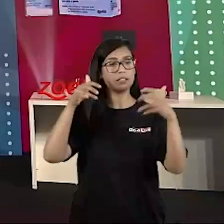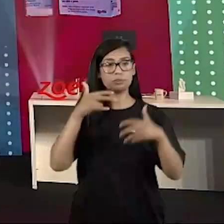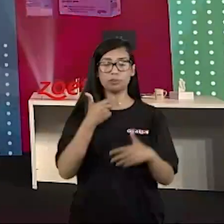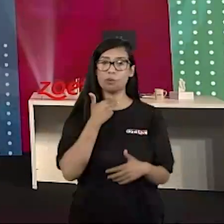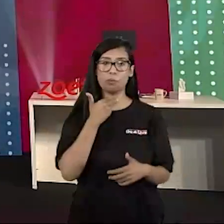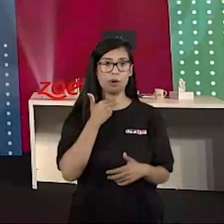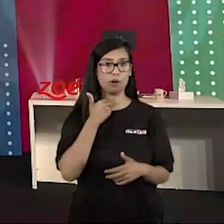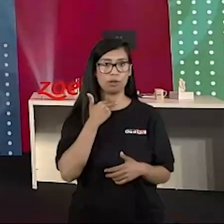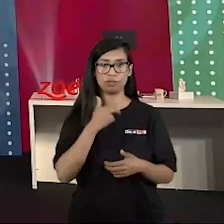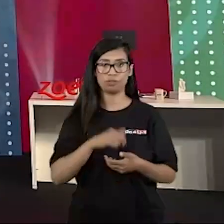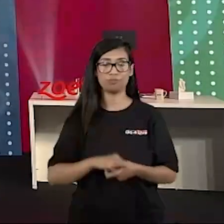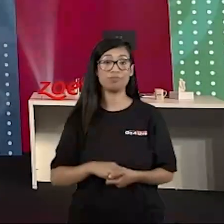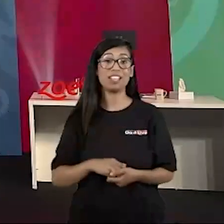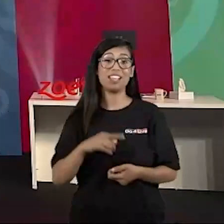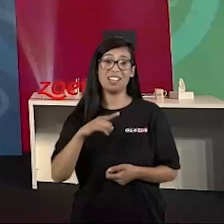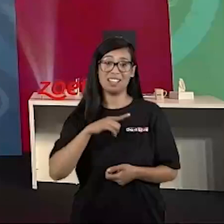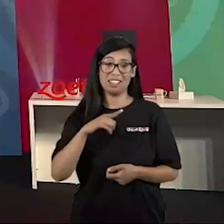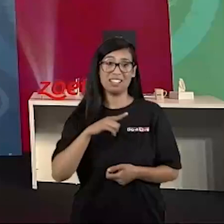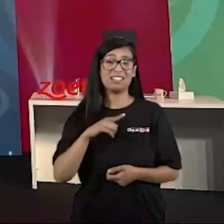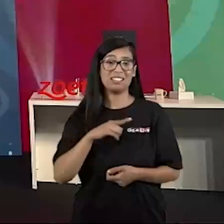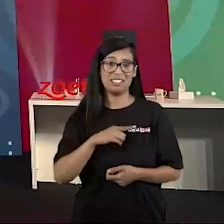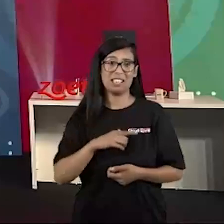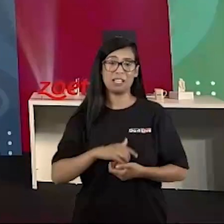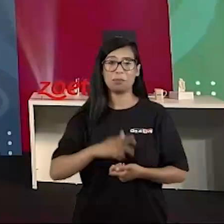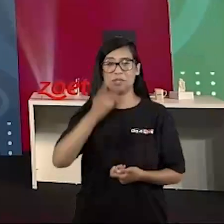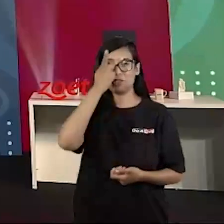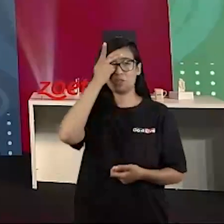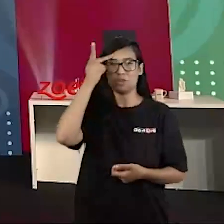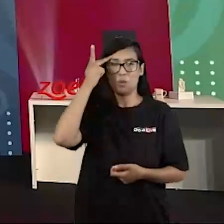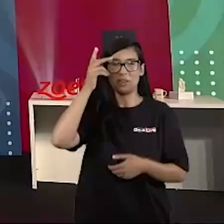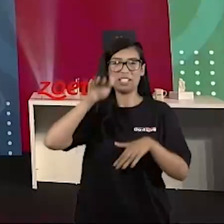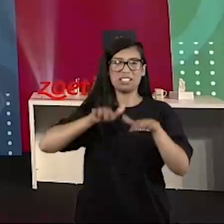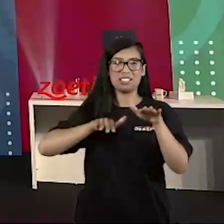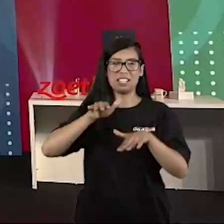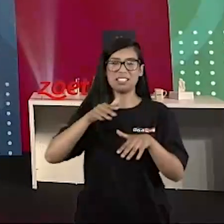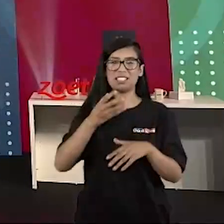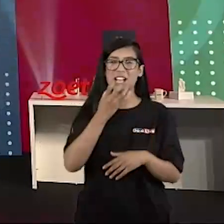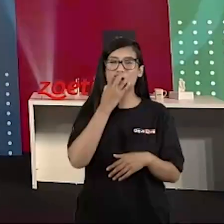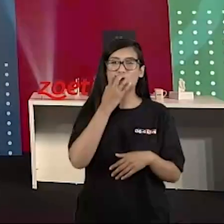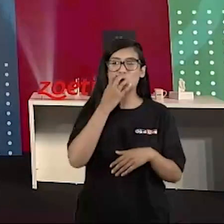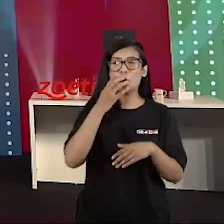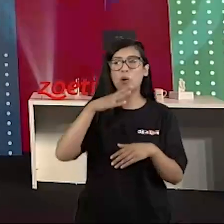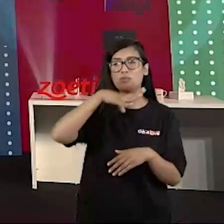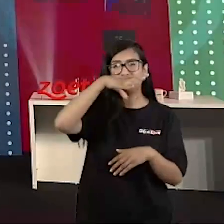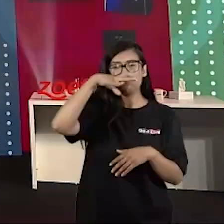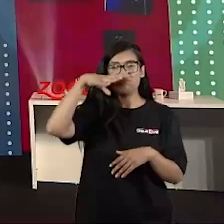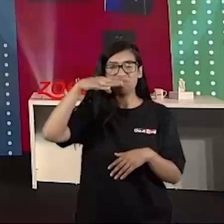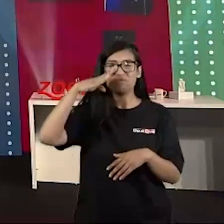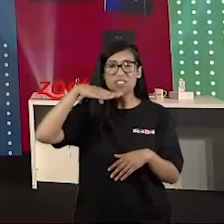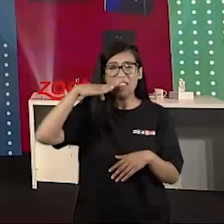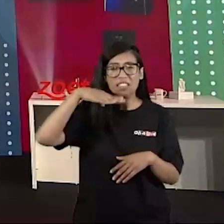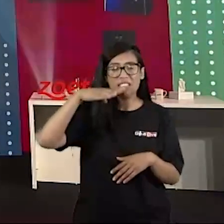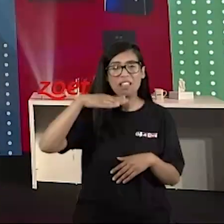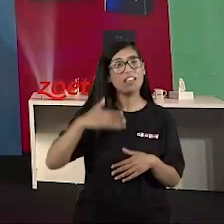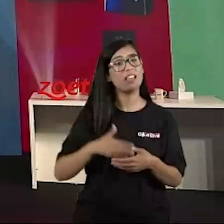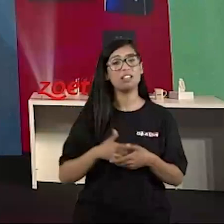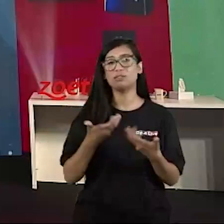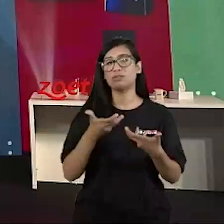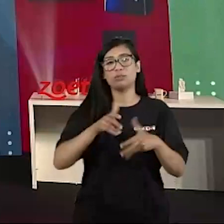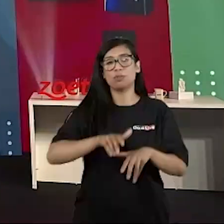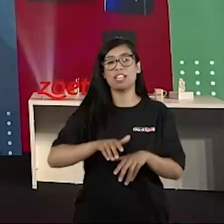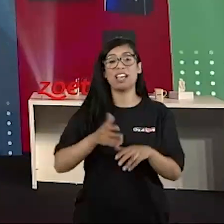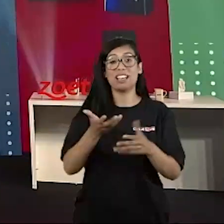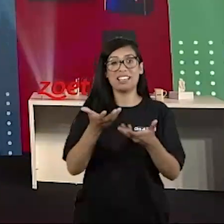tem proprietário que fica com vergonha de levar o cachorro com um cheiro desagradável no consultório, né? Então, ele acaba dando banho antes de ir